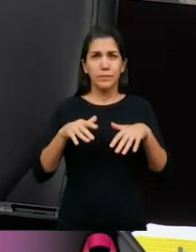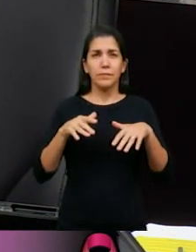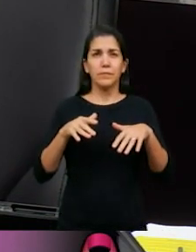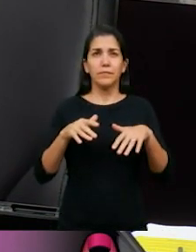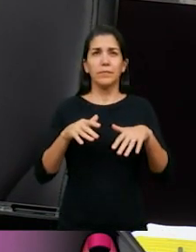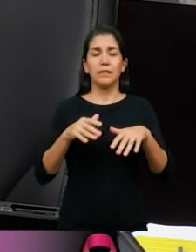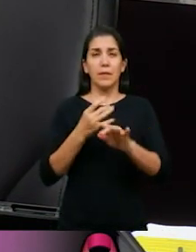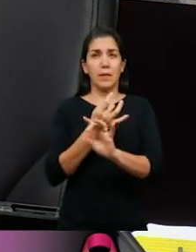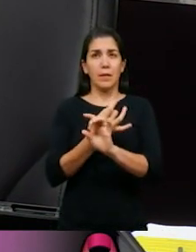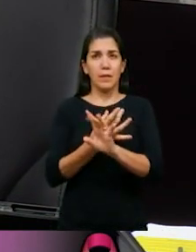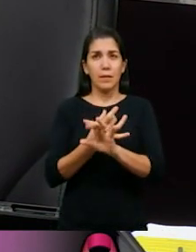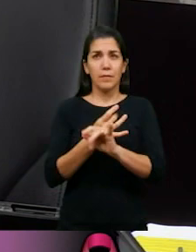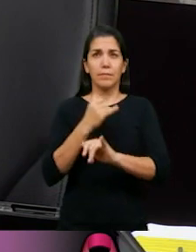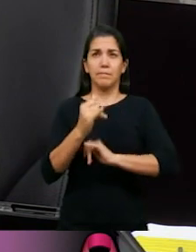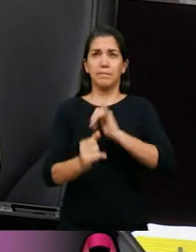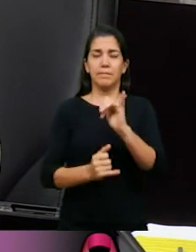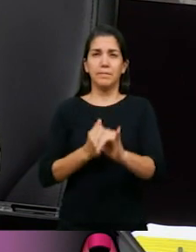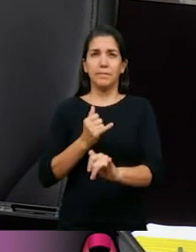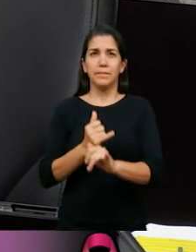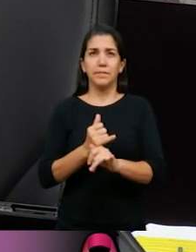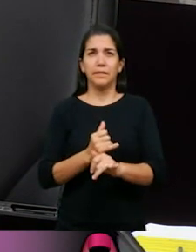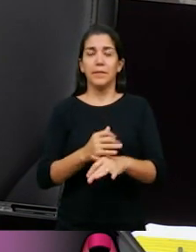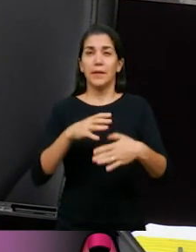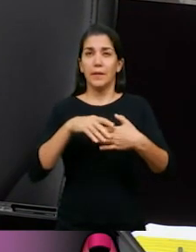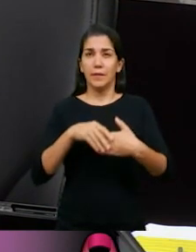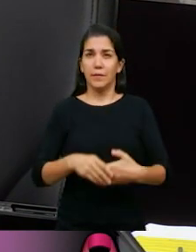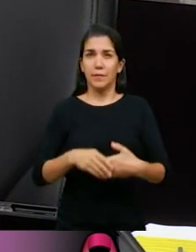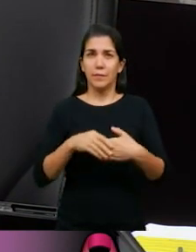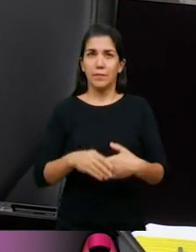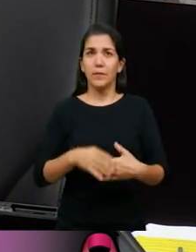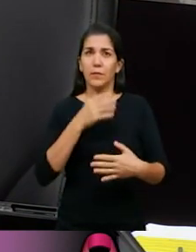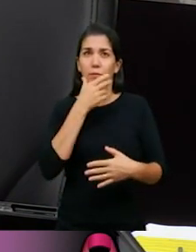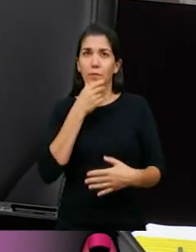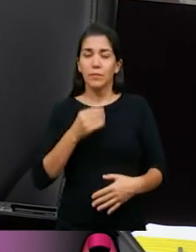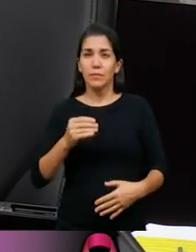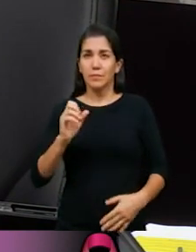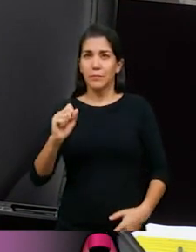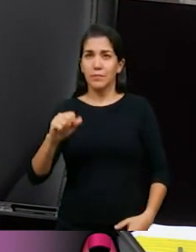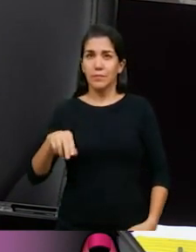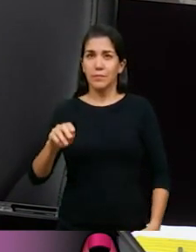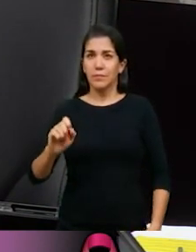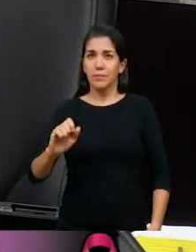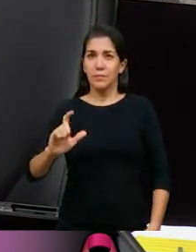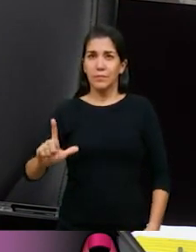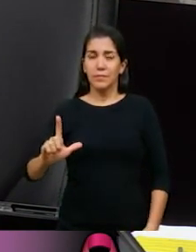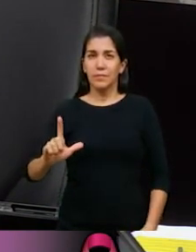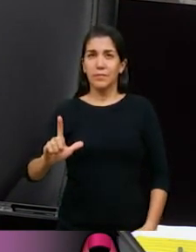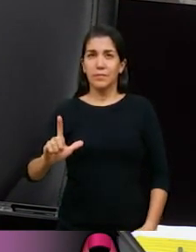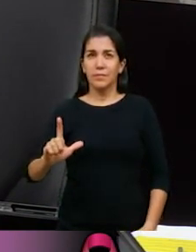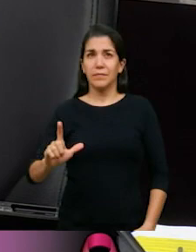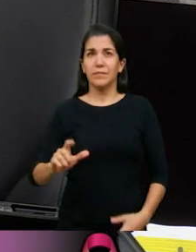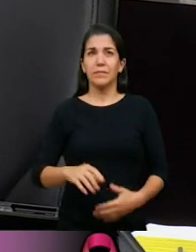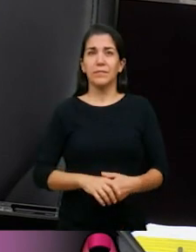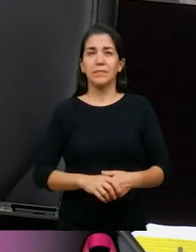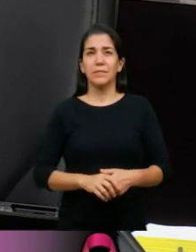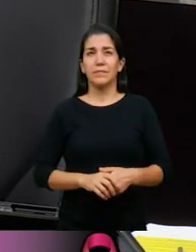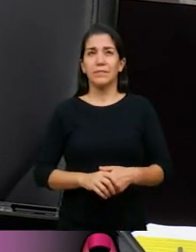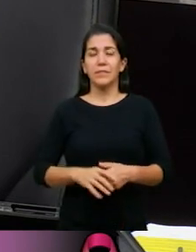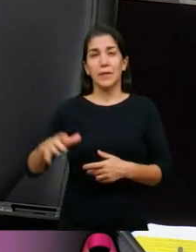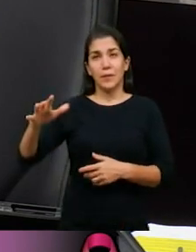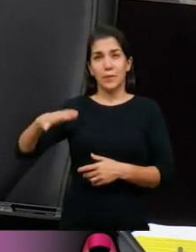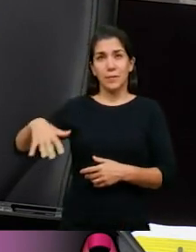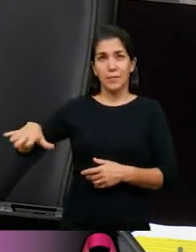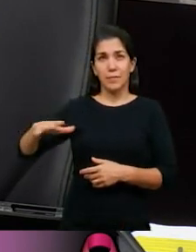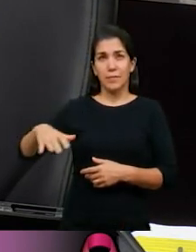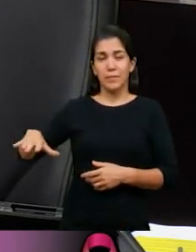TV Câmara e pela internet. Queria cumprimentar também o Samuel Bababá ali, está quietinho. Samuel, que é lá do Água